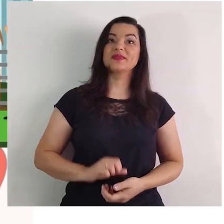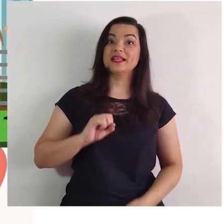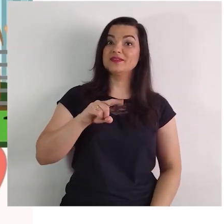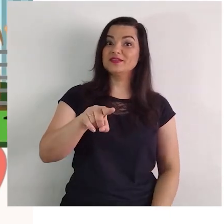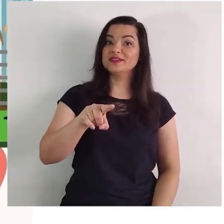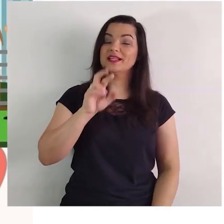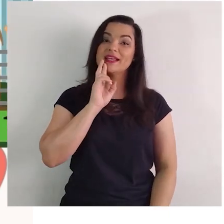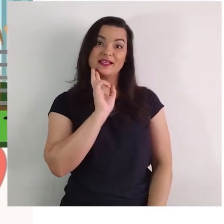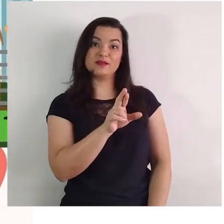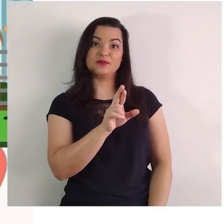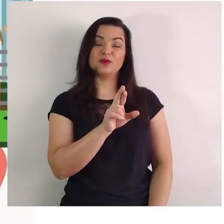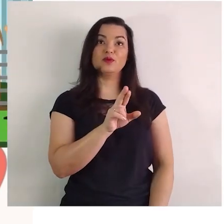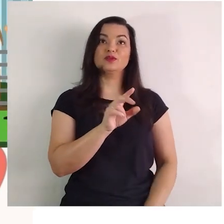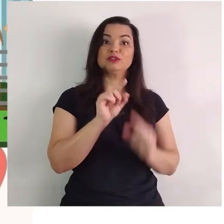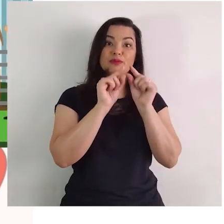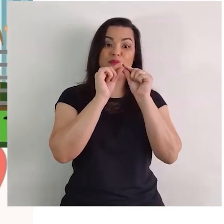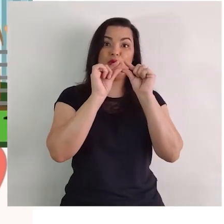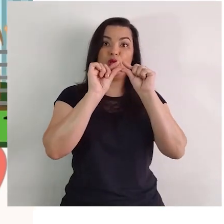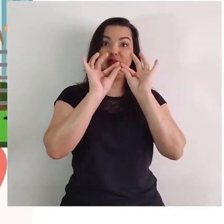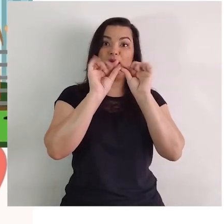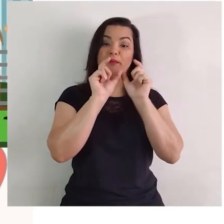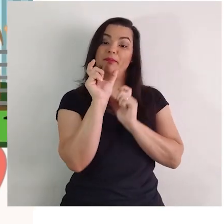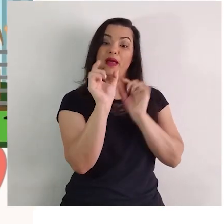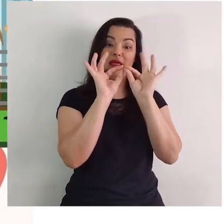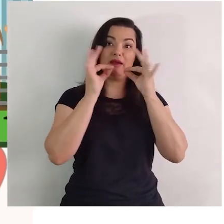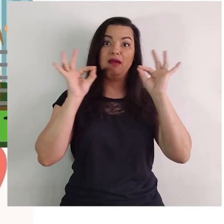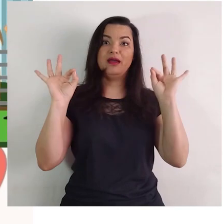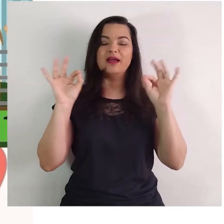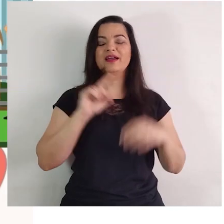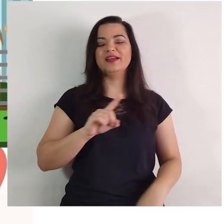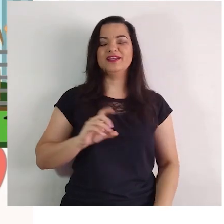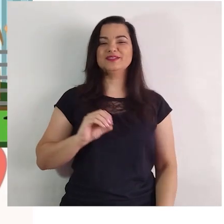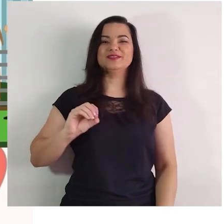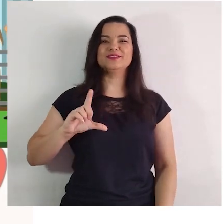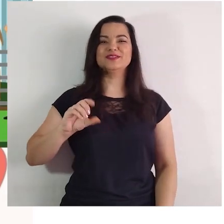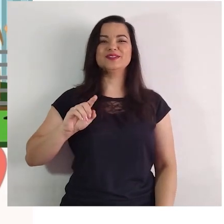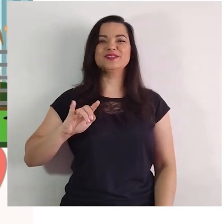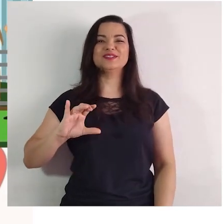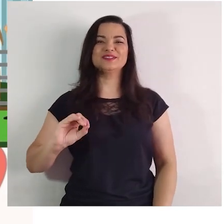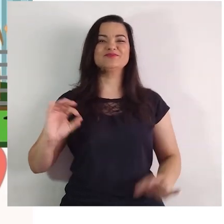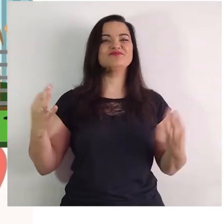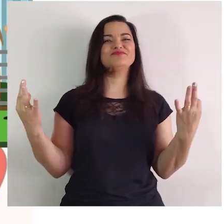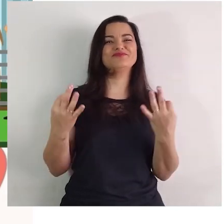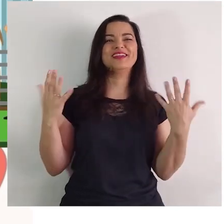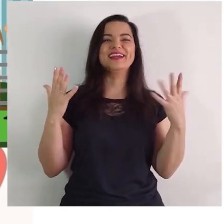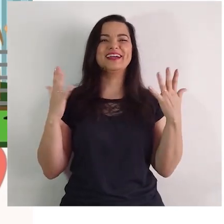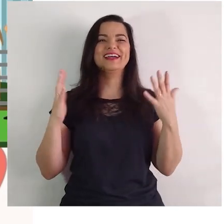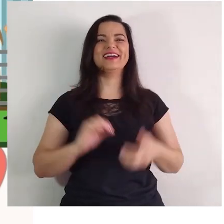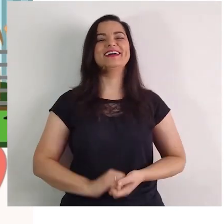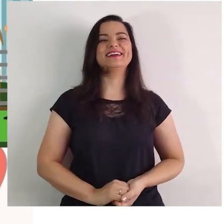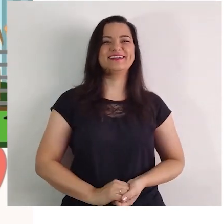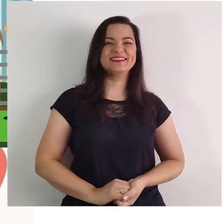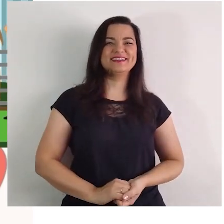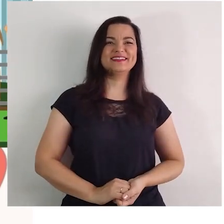Se você respondeu essa palavra enorme chamada zoológico, parabéns!